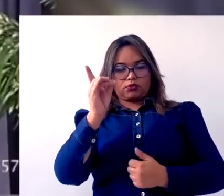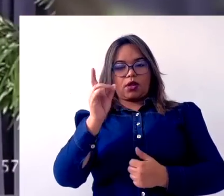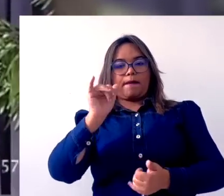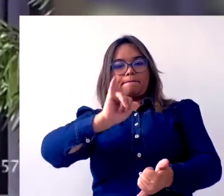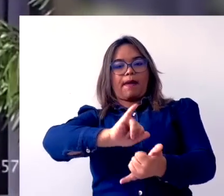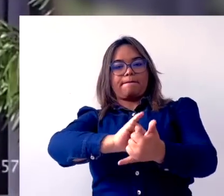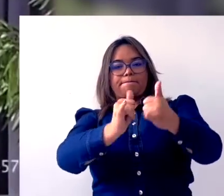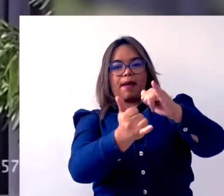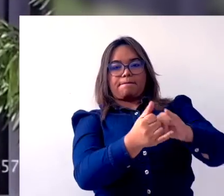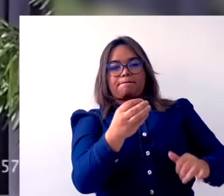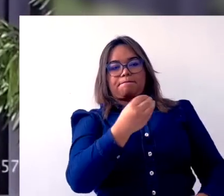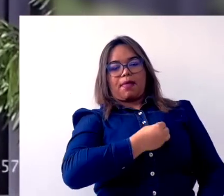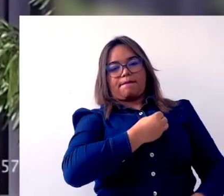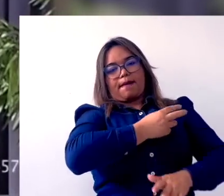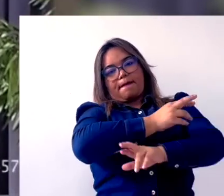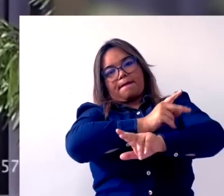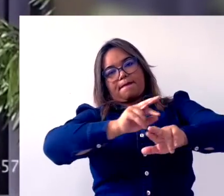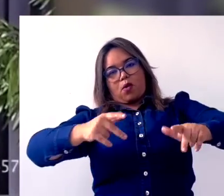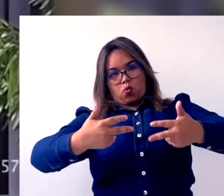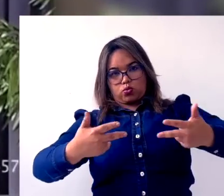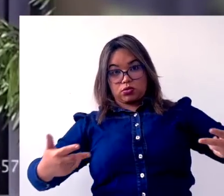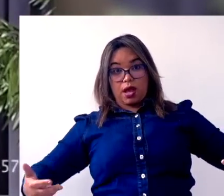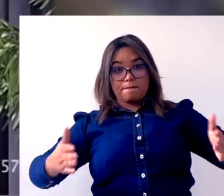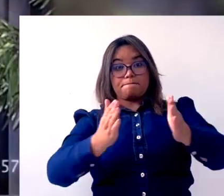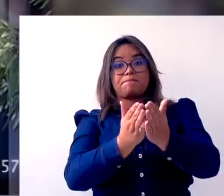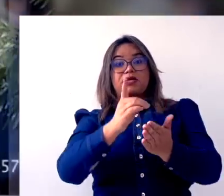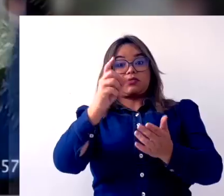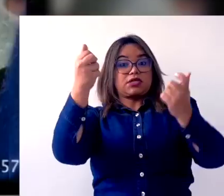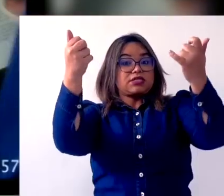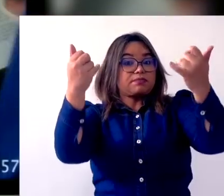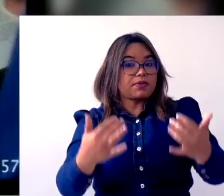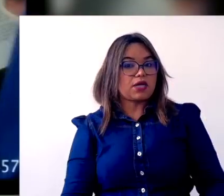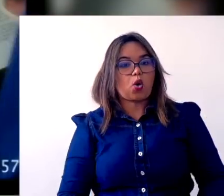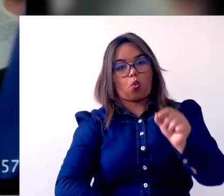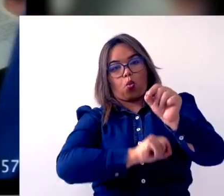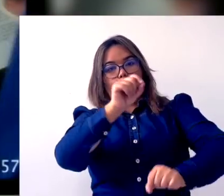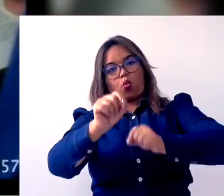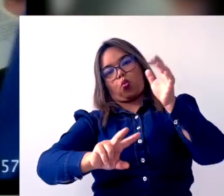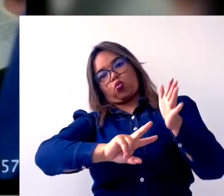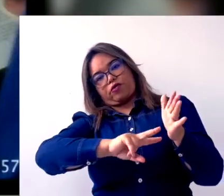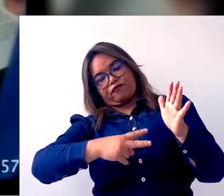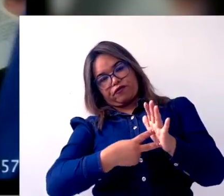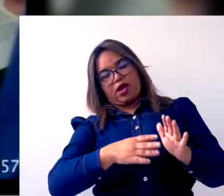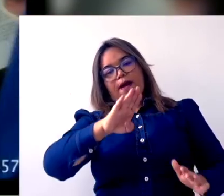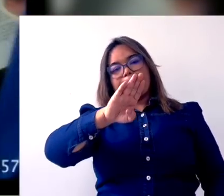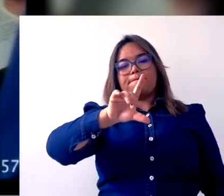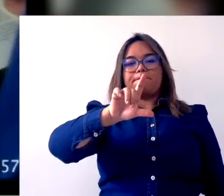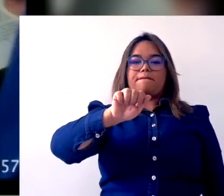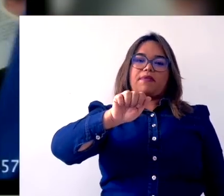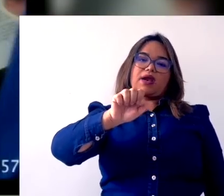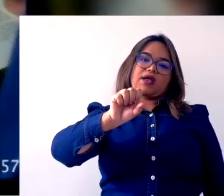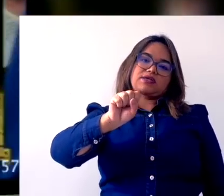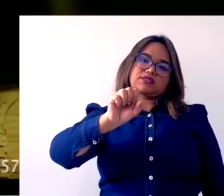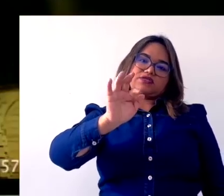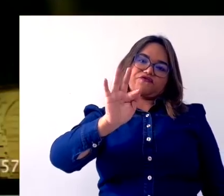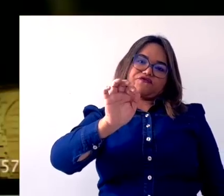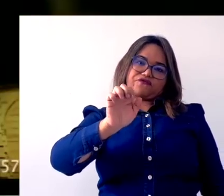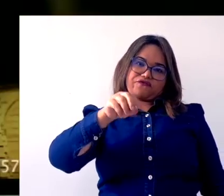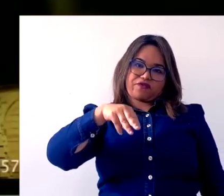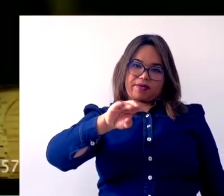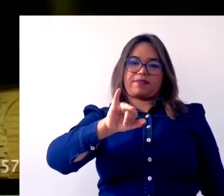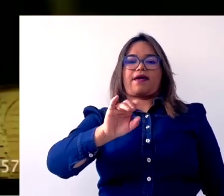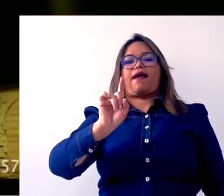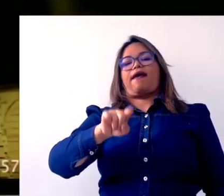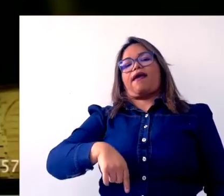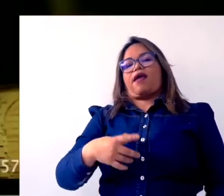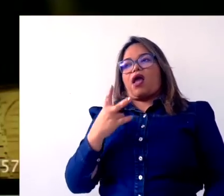ele fará isso e muito mais. Então, a Bíblia define blasfêmia como sendo assumir as prerrogativas ou o poder que pertence apenas